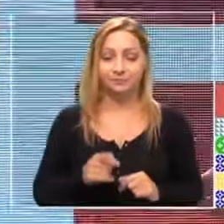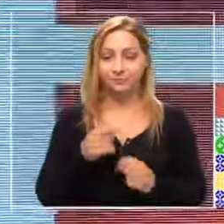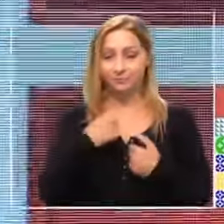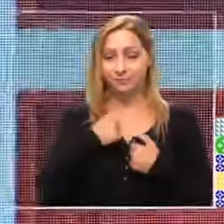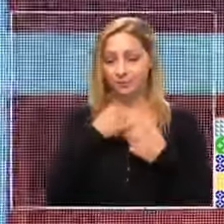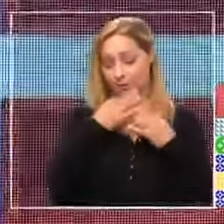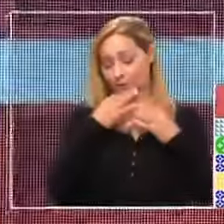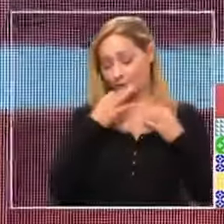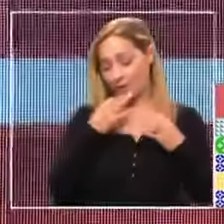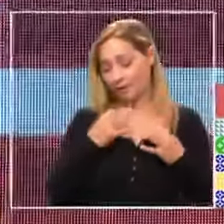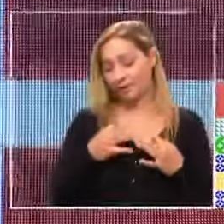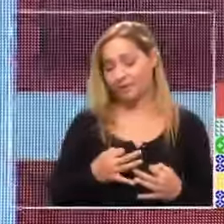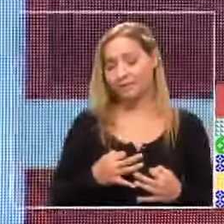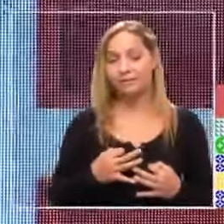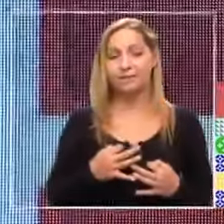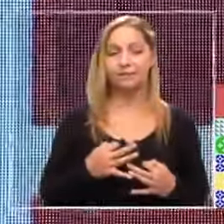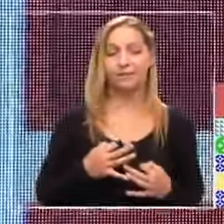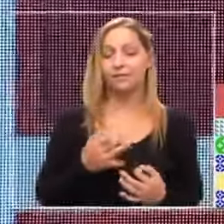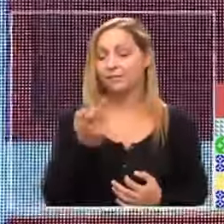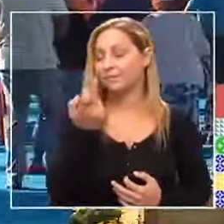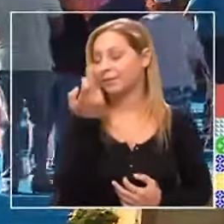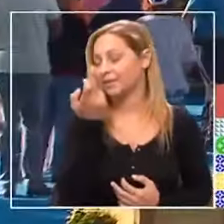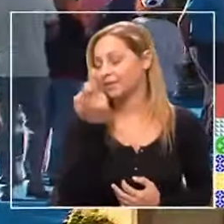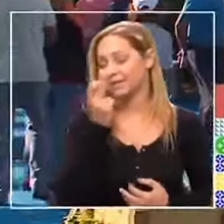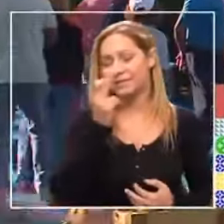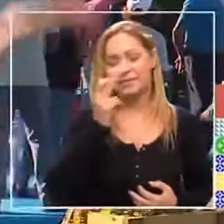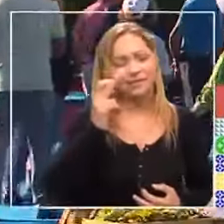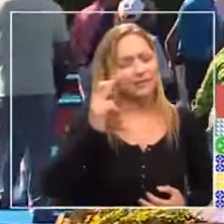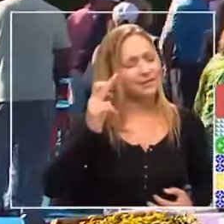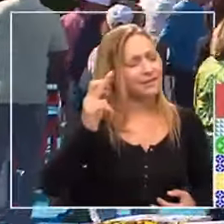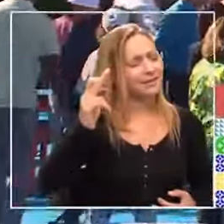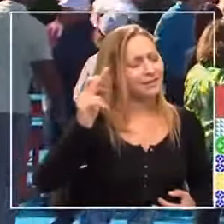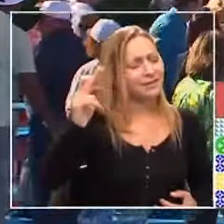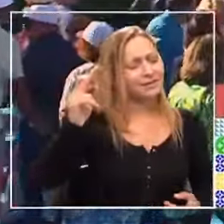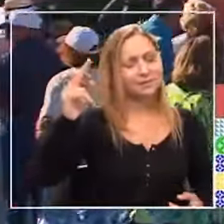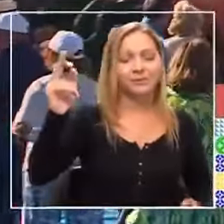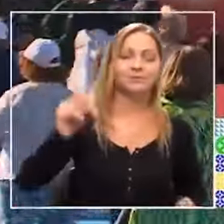acreditei que seria para sempre.